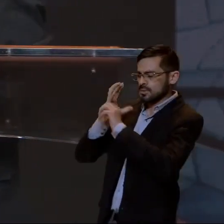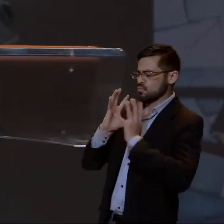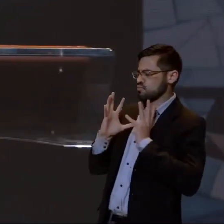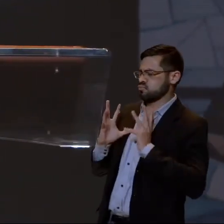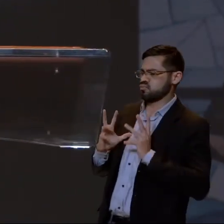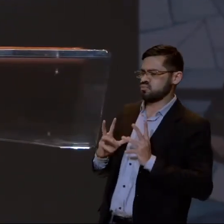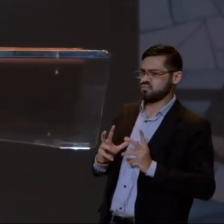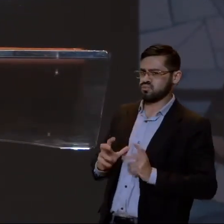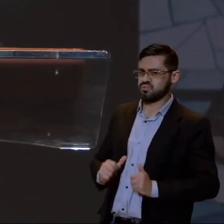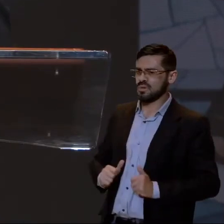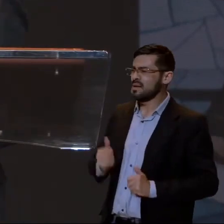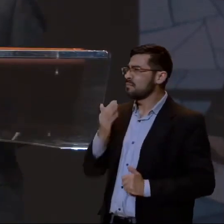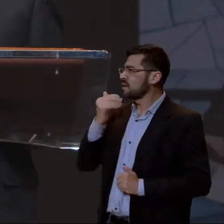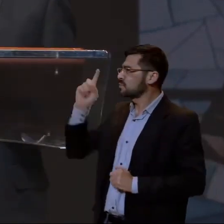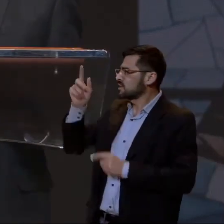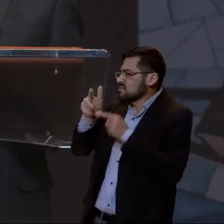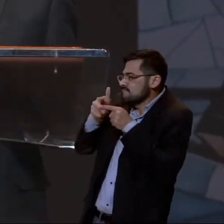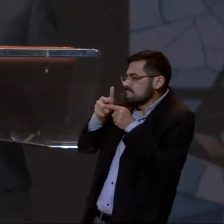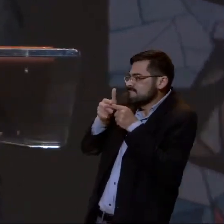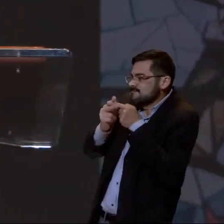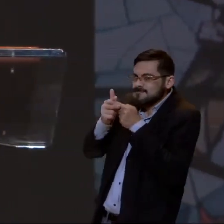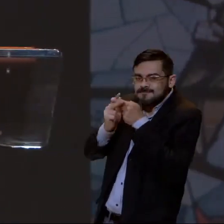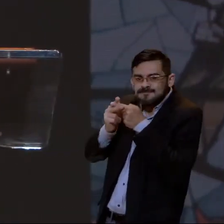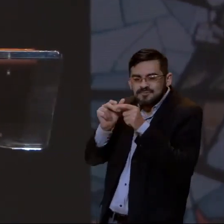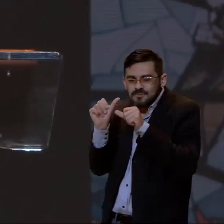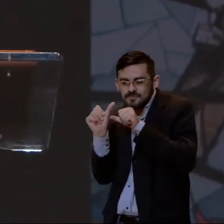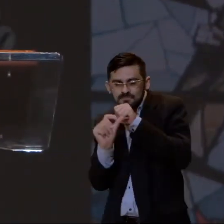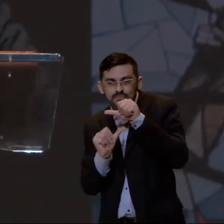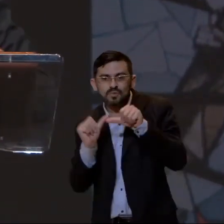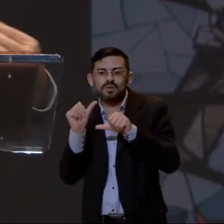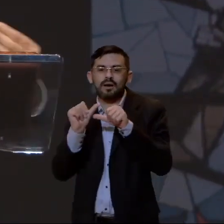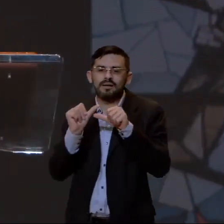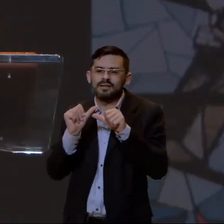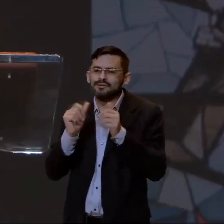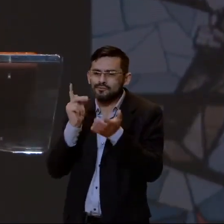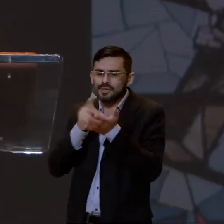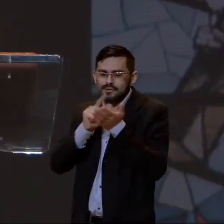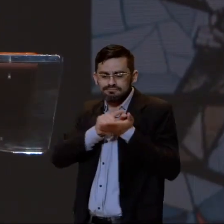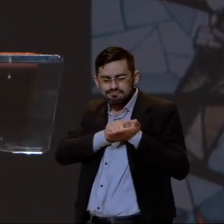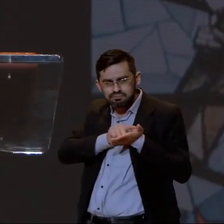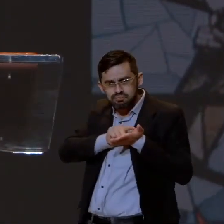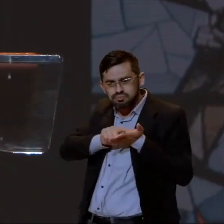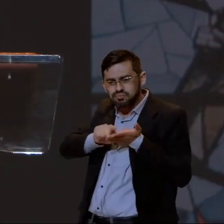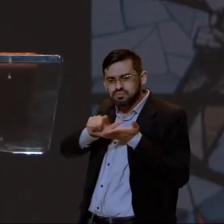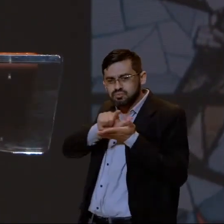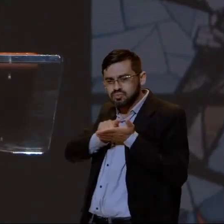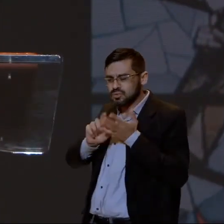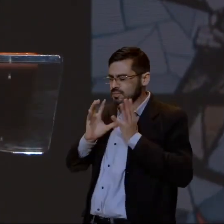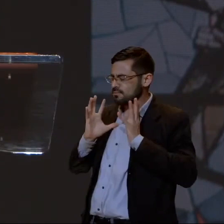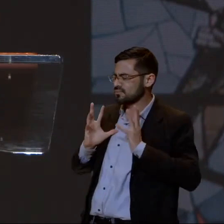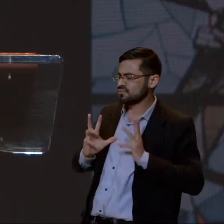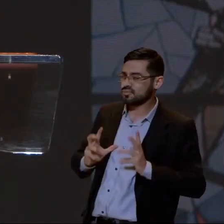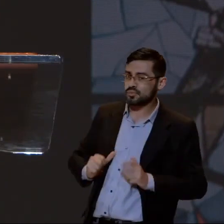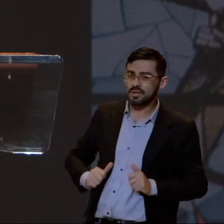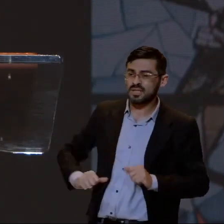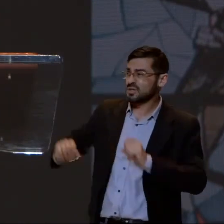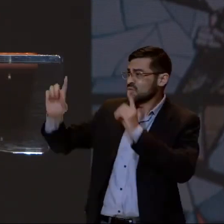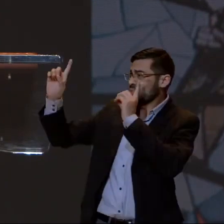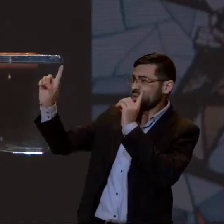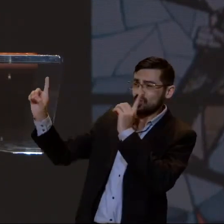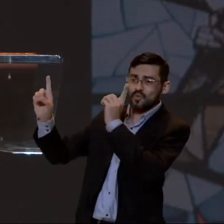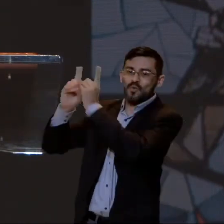faz ajustes, permite que essa pureza exista para um encontro